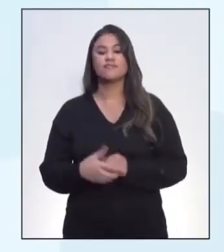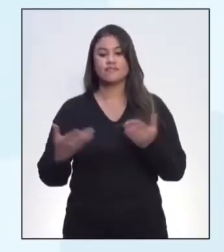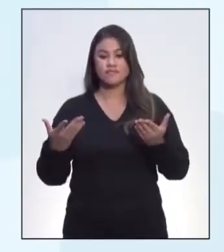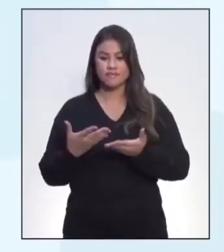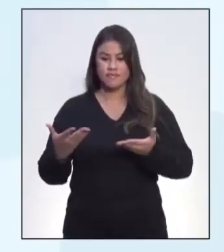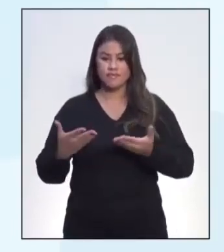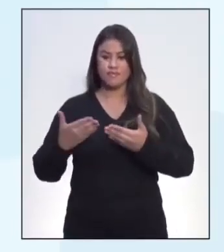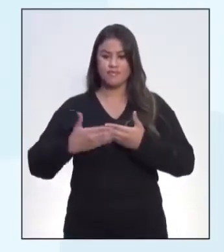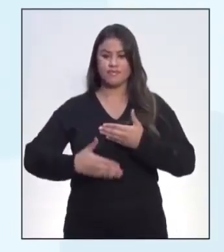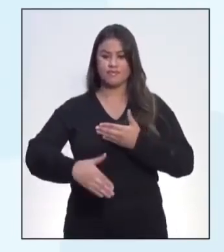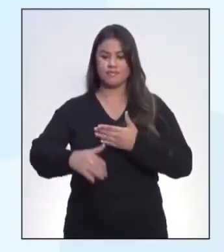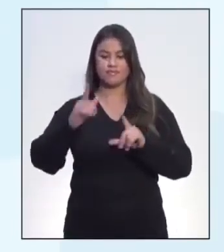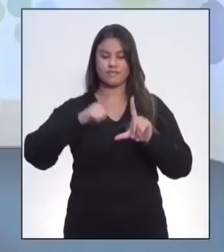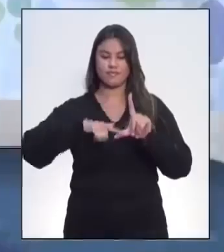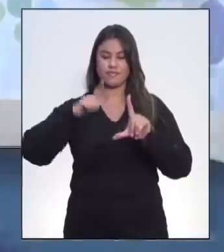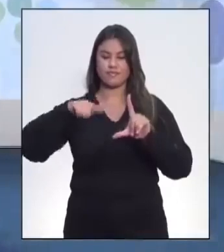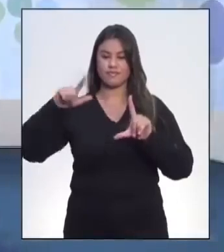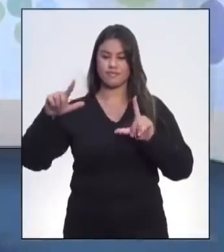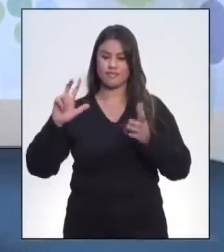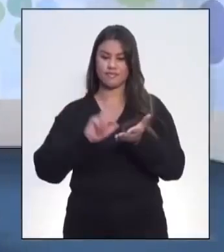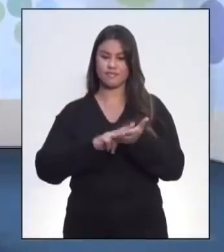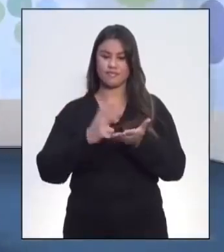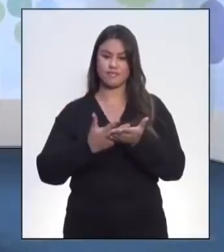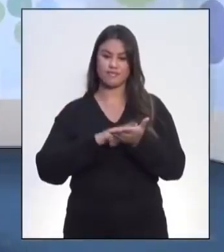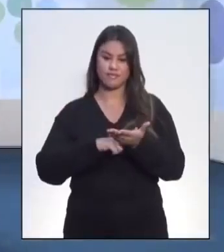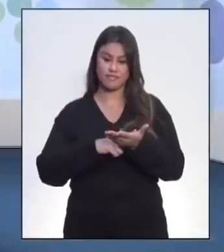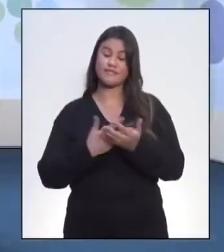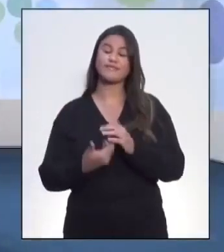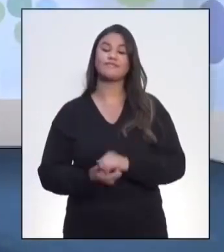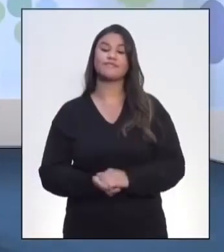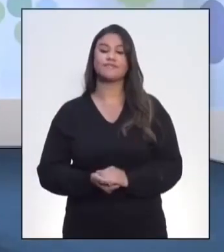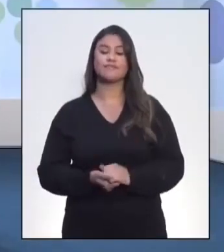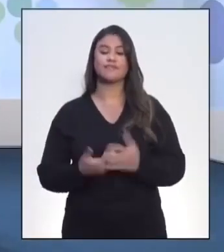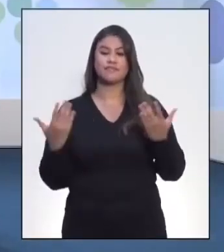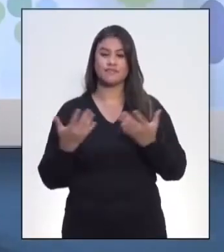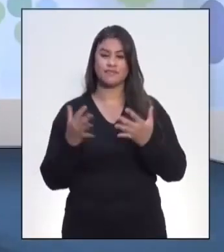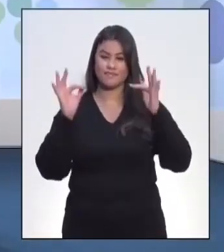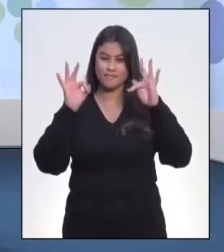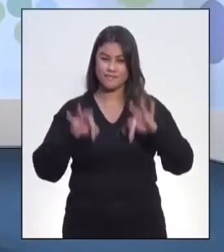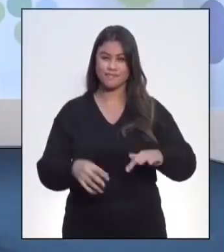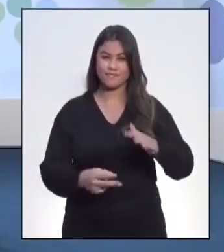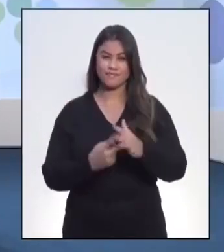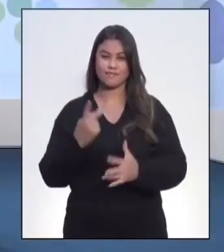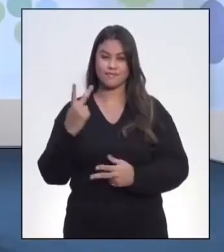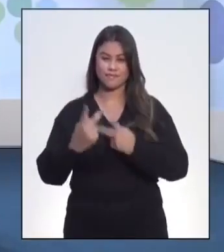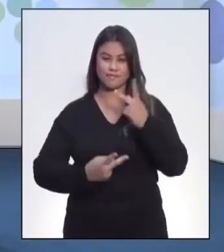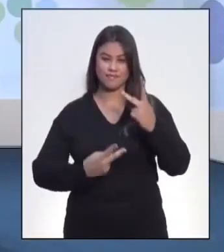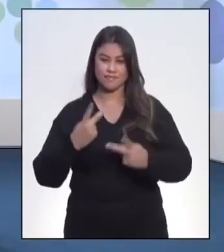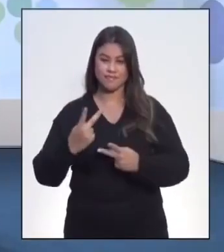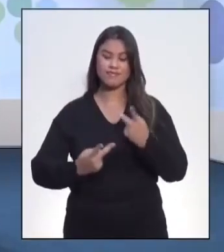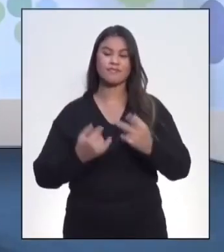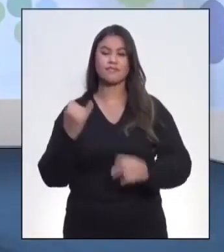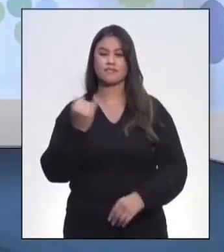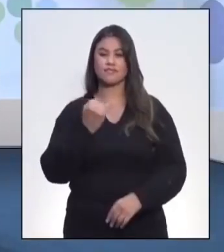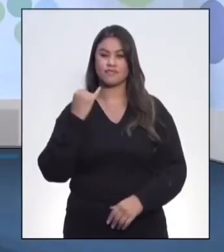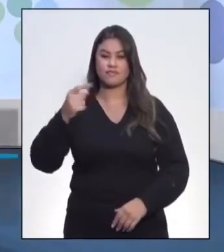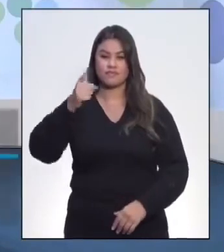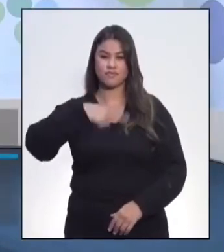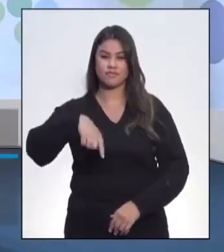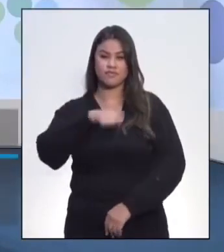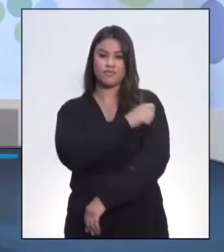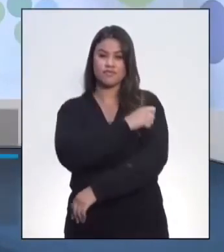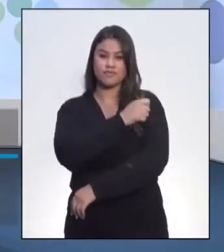agora, nesse finalzinho de 2º bimestre, né, Alessandra, é extremamente importante a participação dos nossos alunos